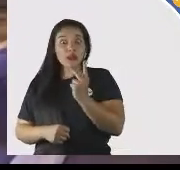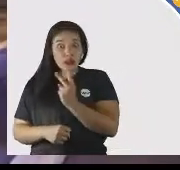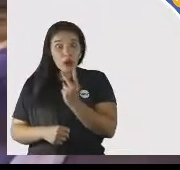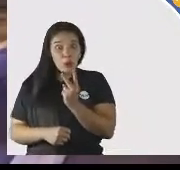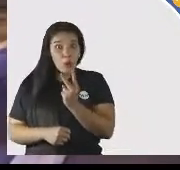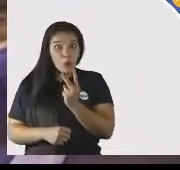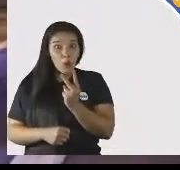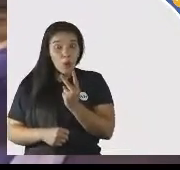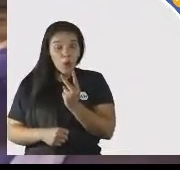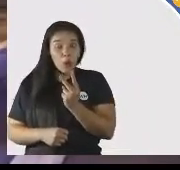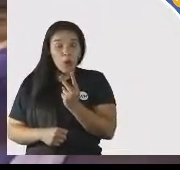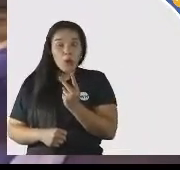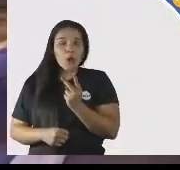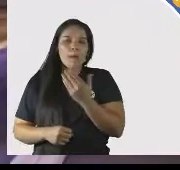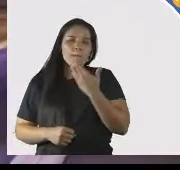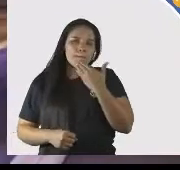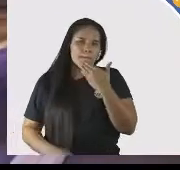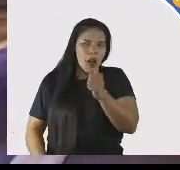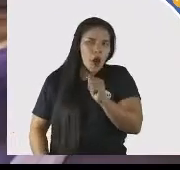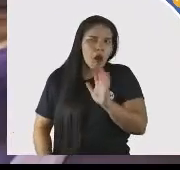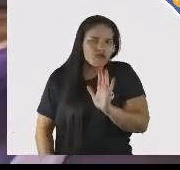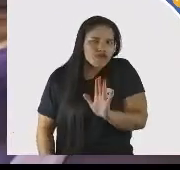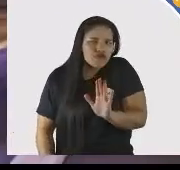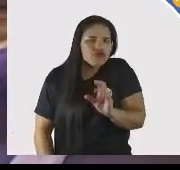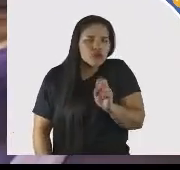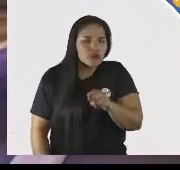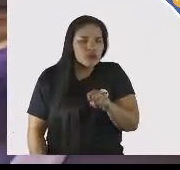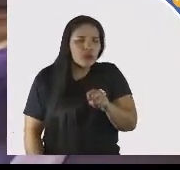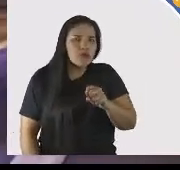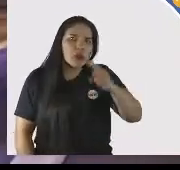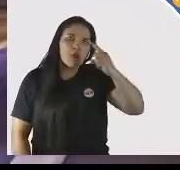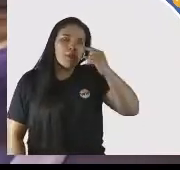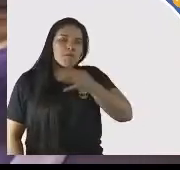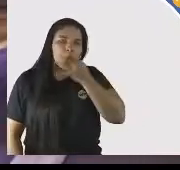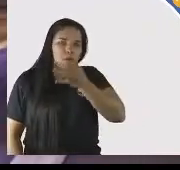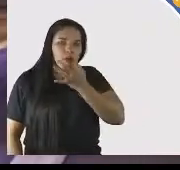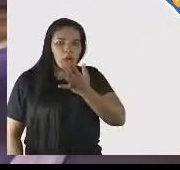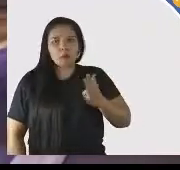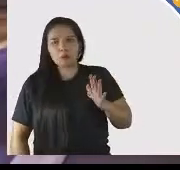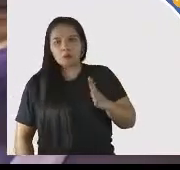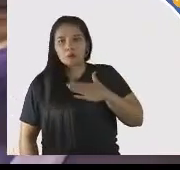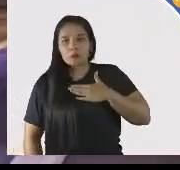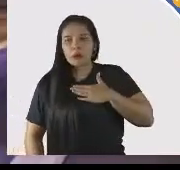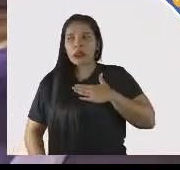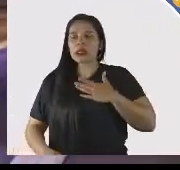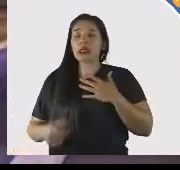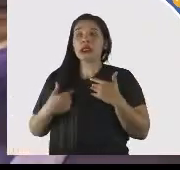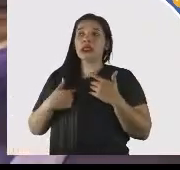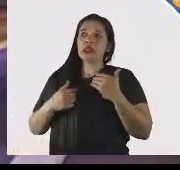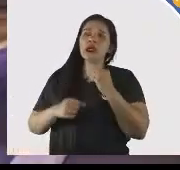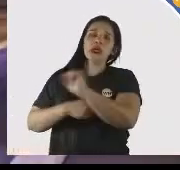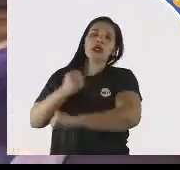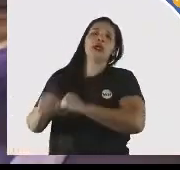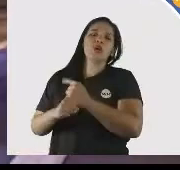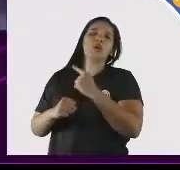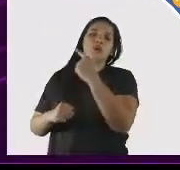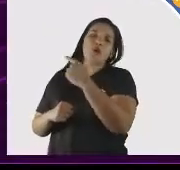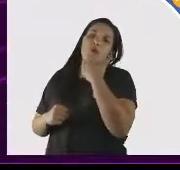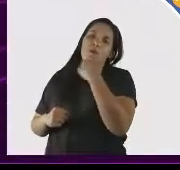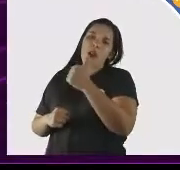na minha visão como produção e o ano que vem tende a regularizar mais essa